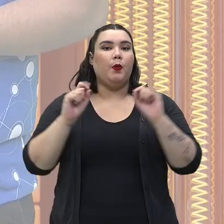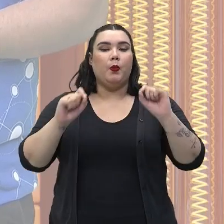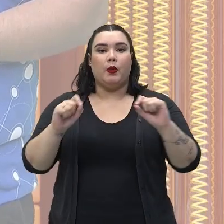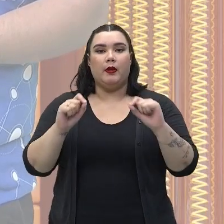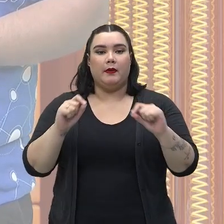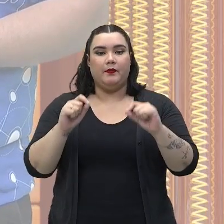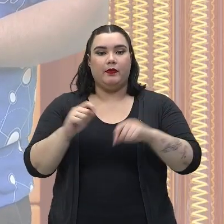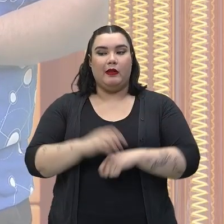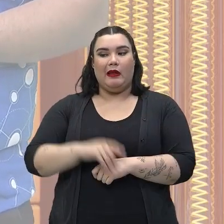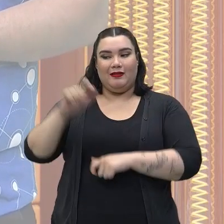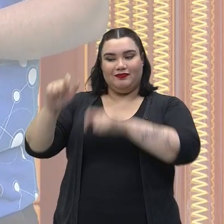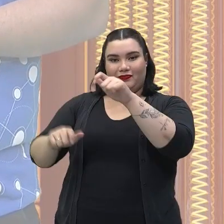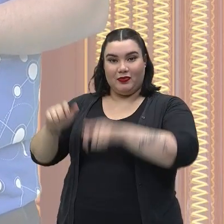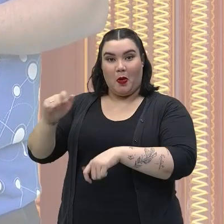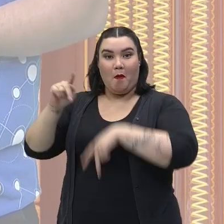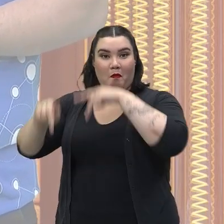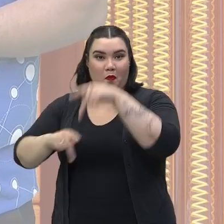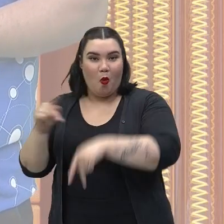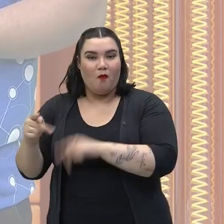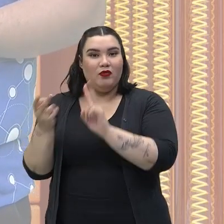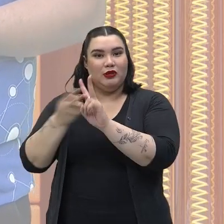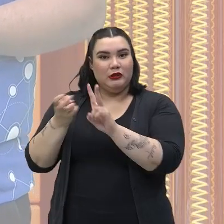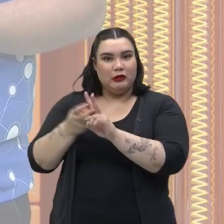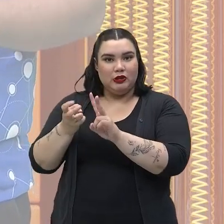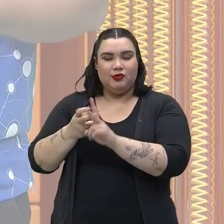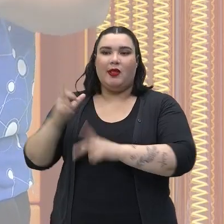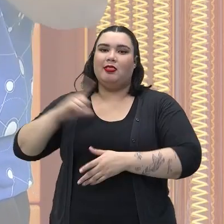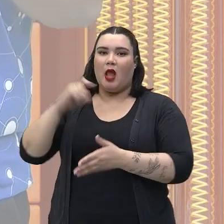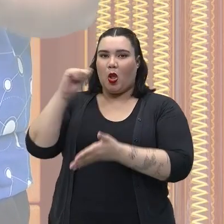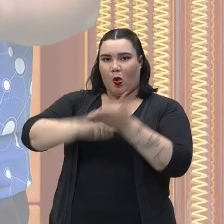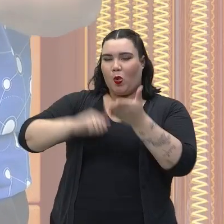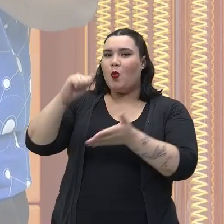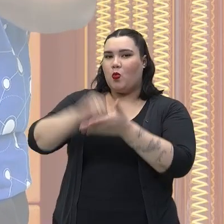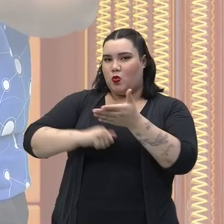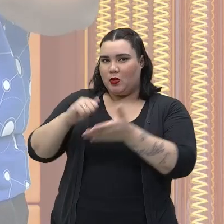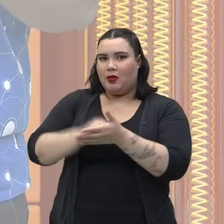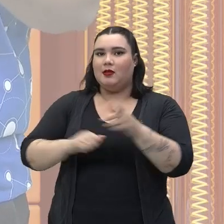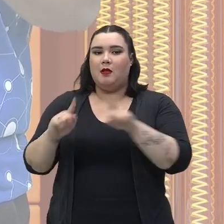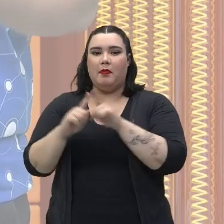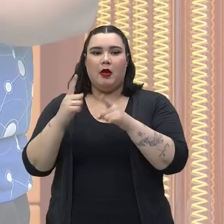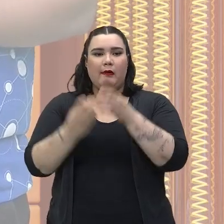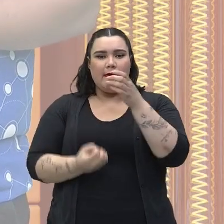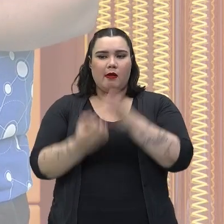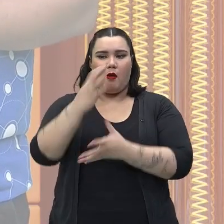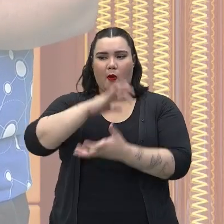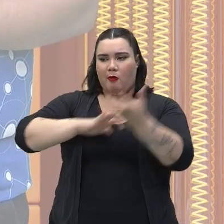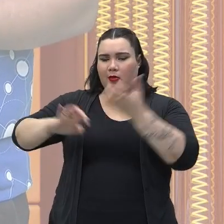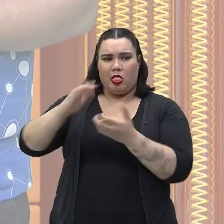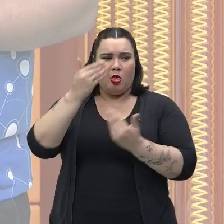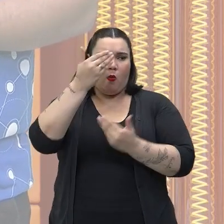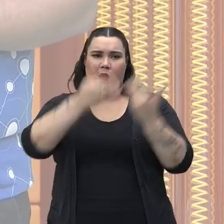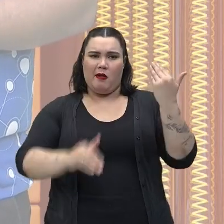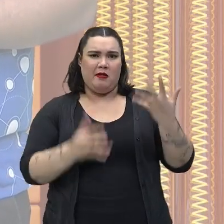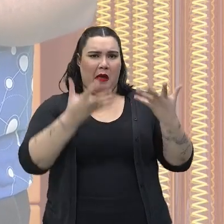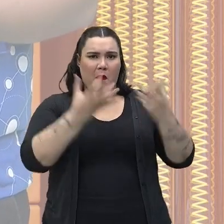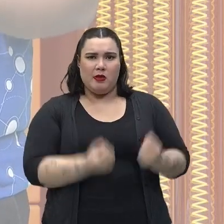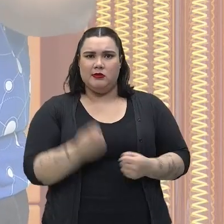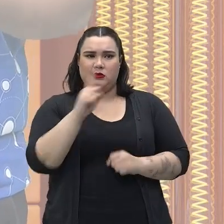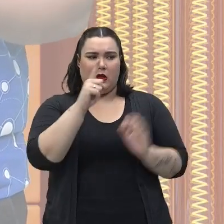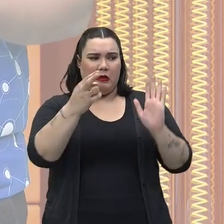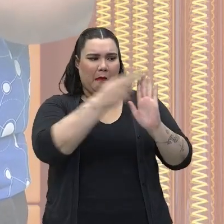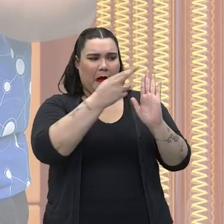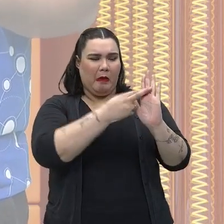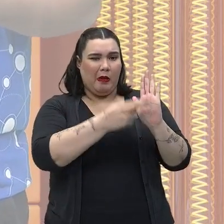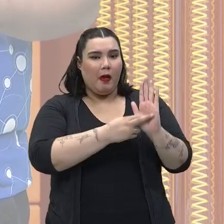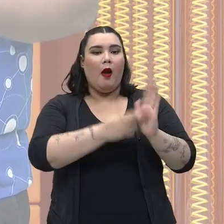de resistência também desses indígenas, né? Então nós vamos ter os chamados conflitos e levantes contra a imposição colonial, conflitos armados,